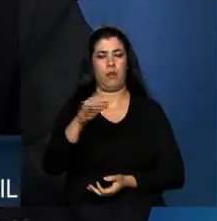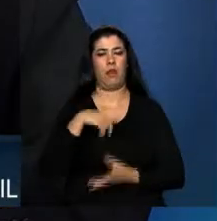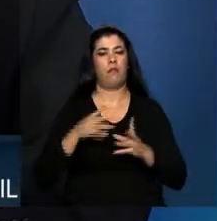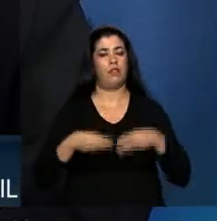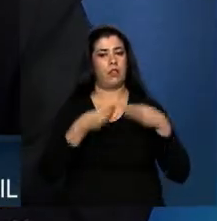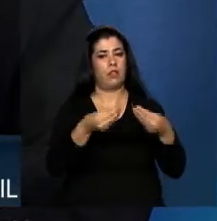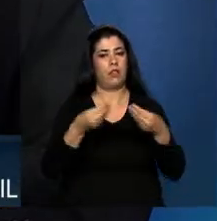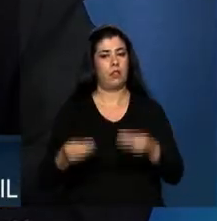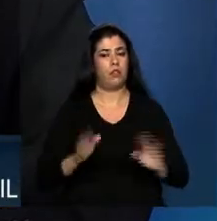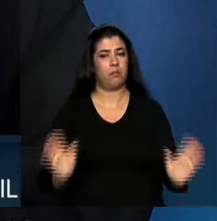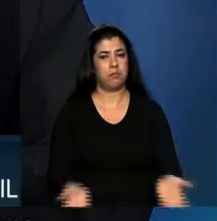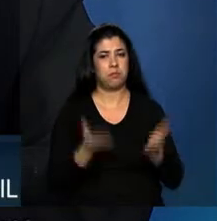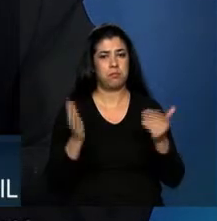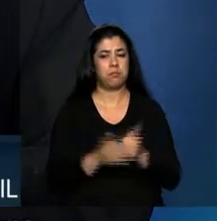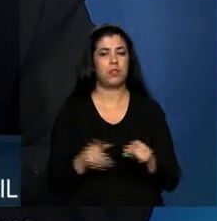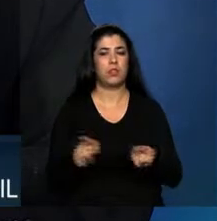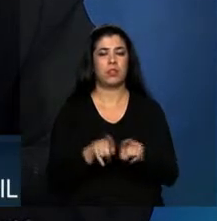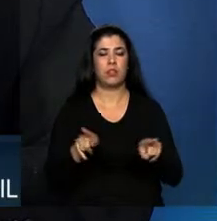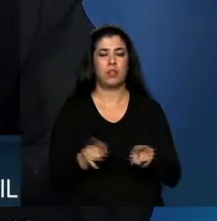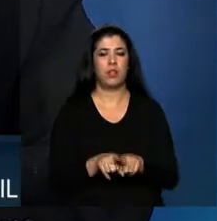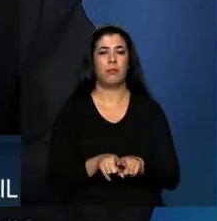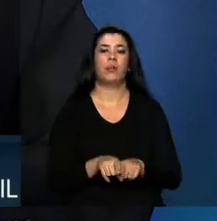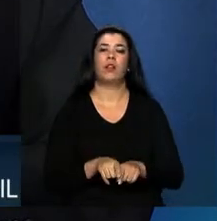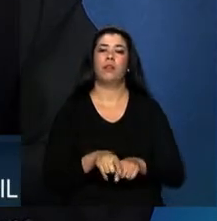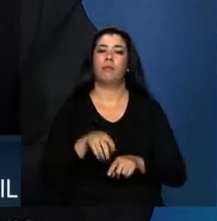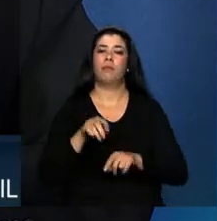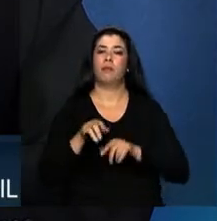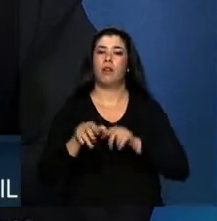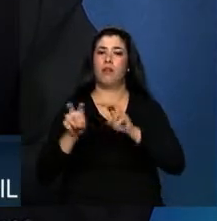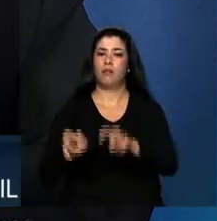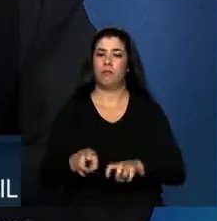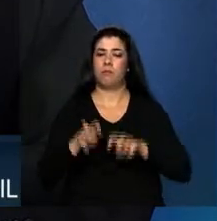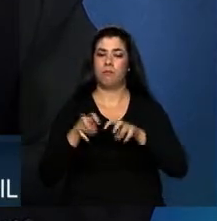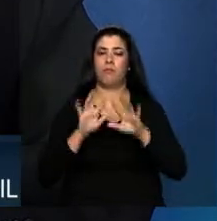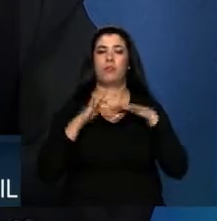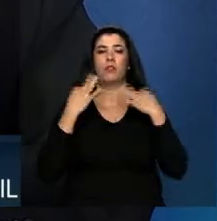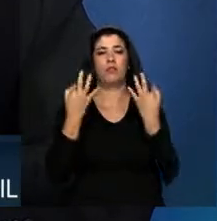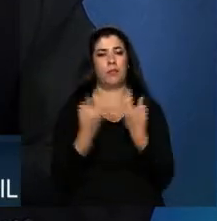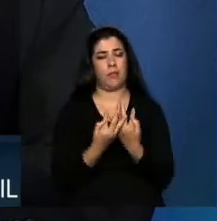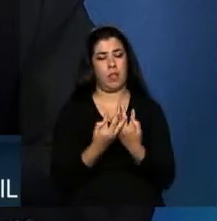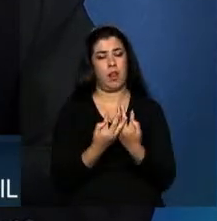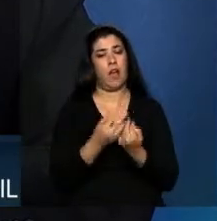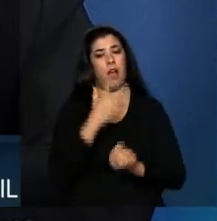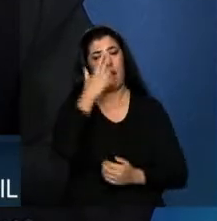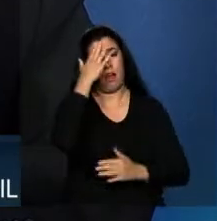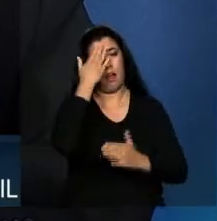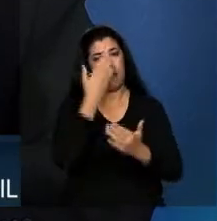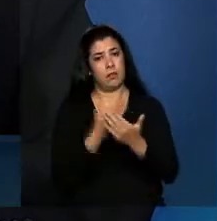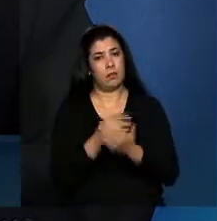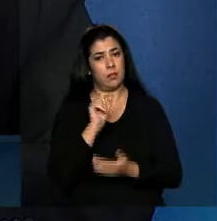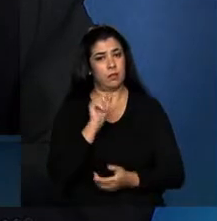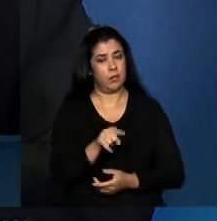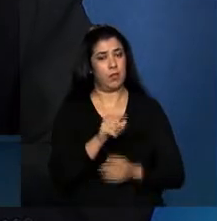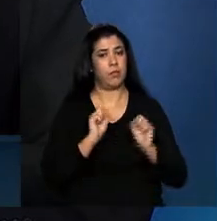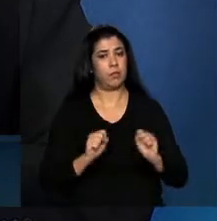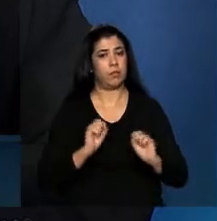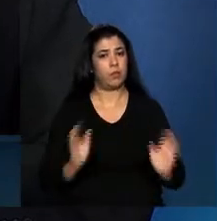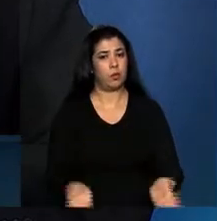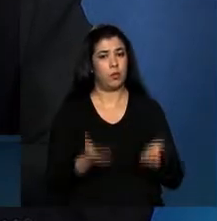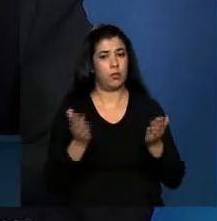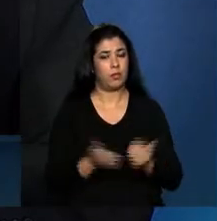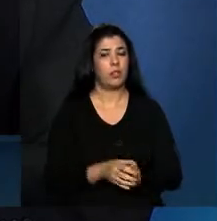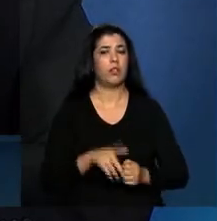agricultura familiar. Nós achamos que com isso nós podemos aumentar a produção de alimentos no Brasil. Nós esperamos fazer uma boa